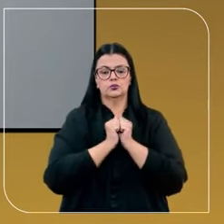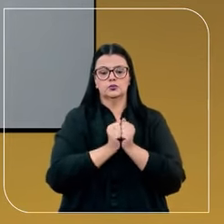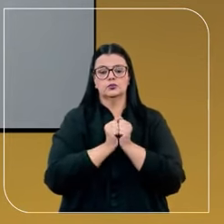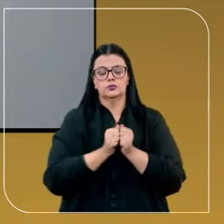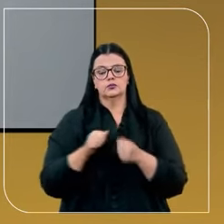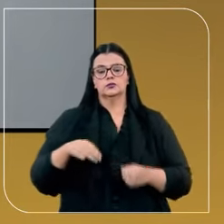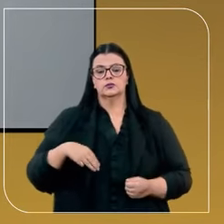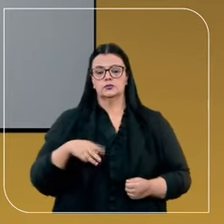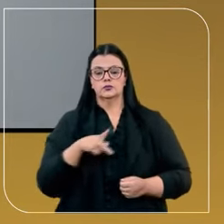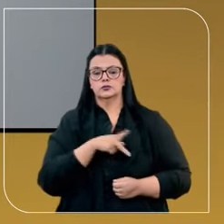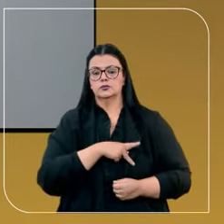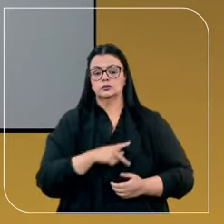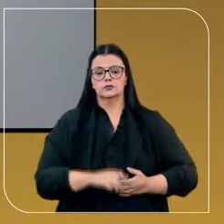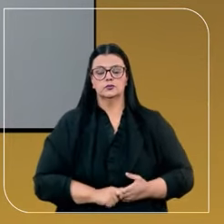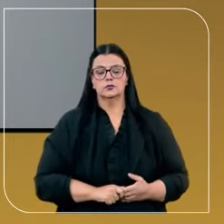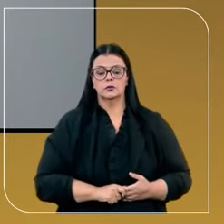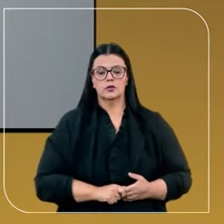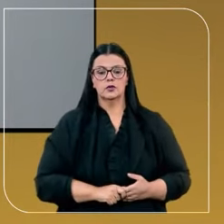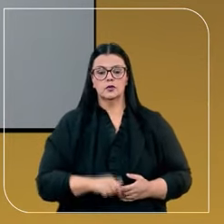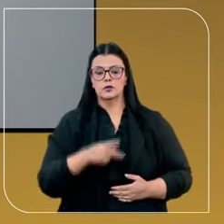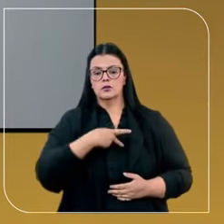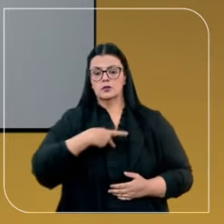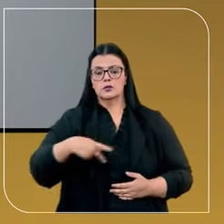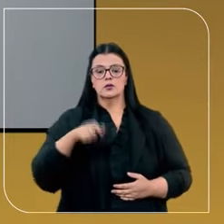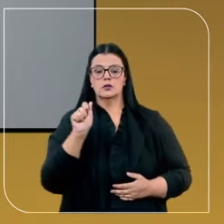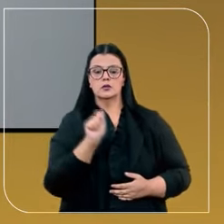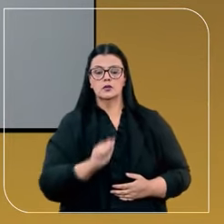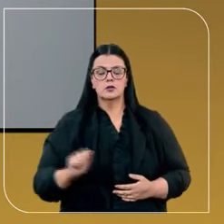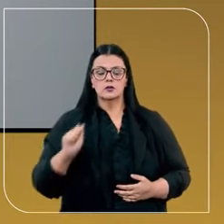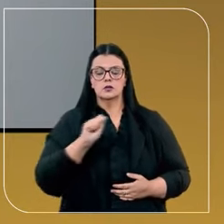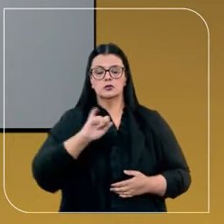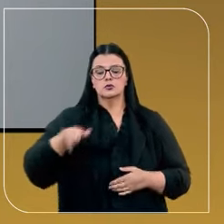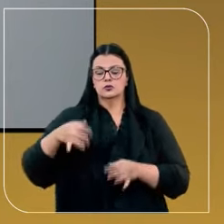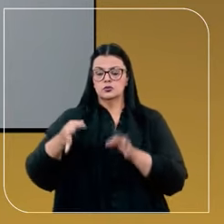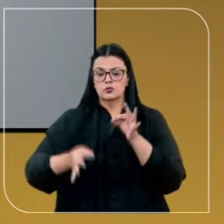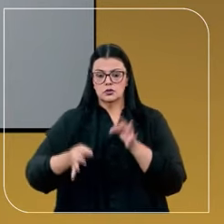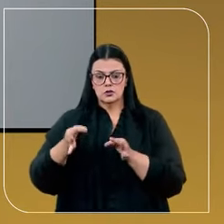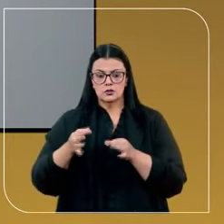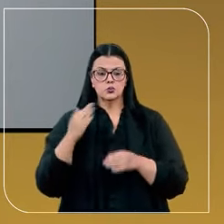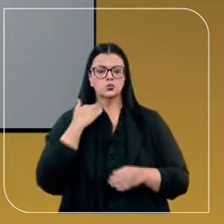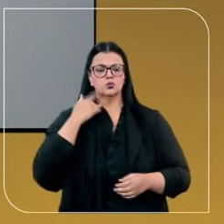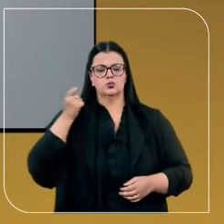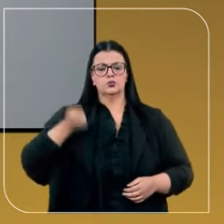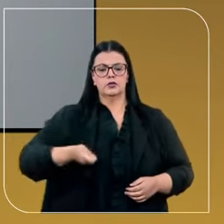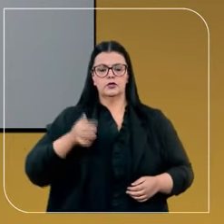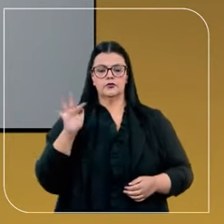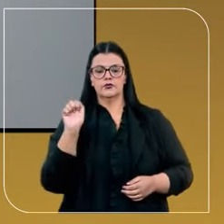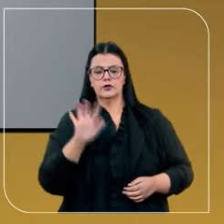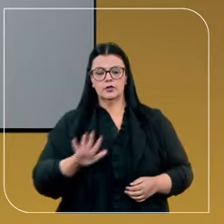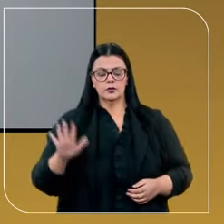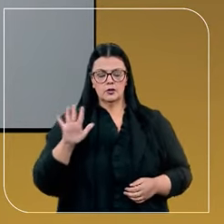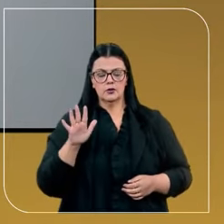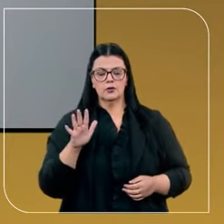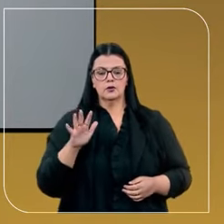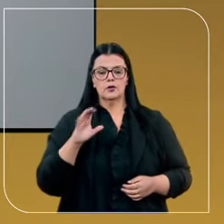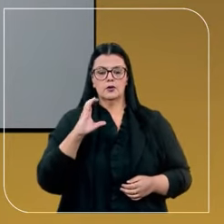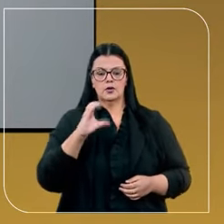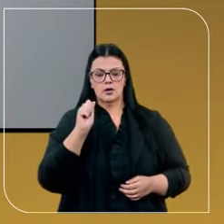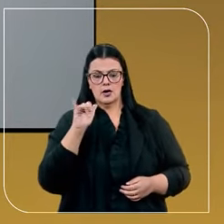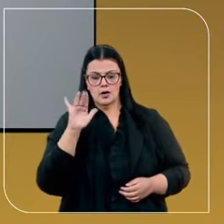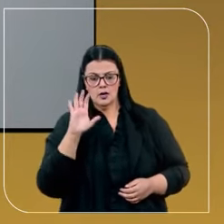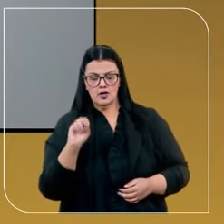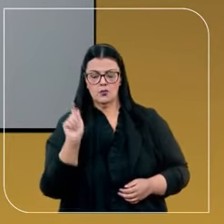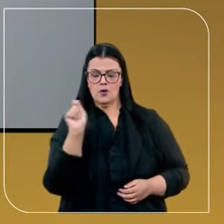Público, os presidentes da Associação de Juízes Federais, juiz Caio Marinho, da Associação